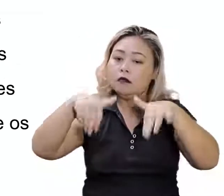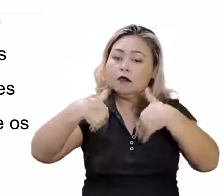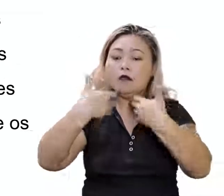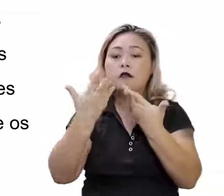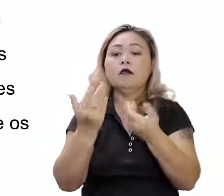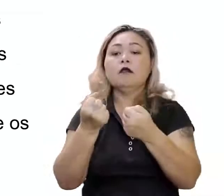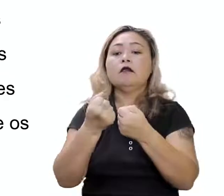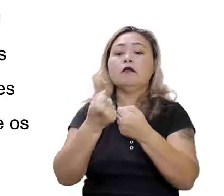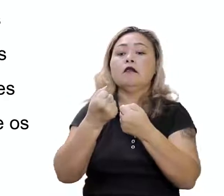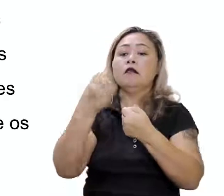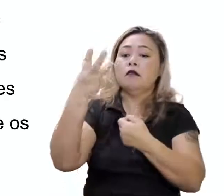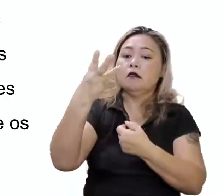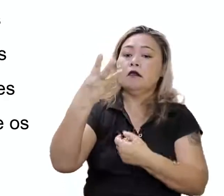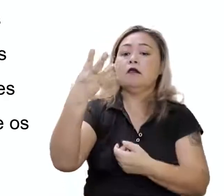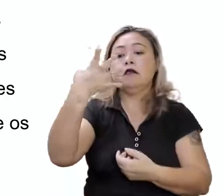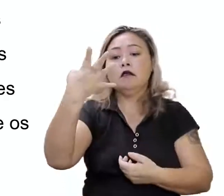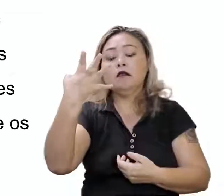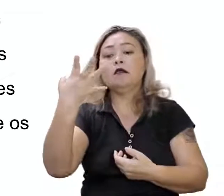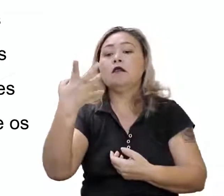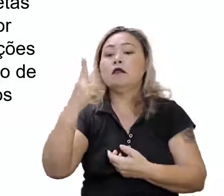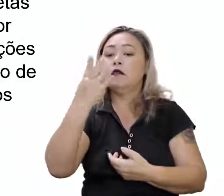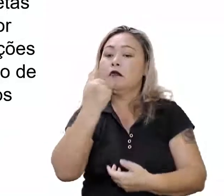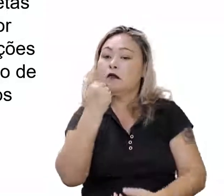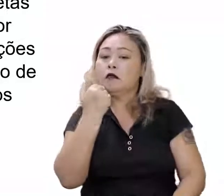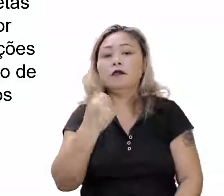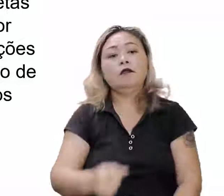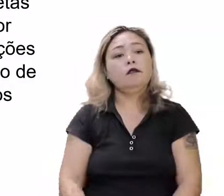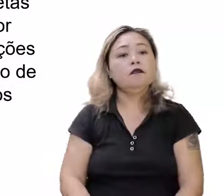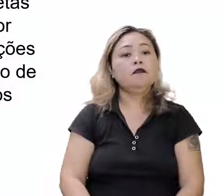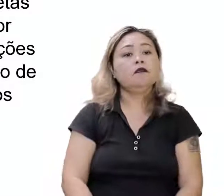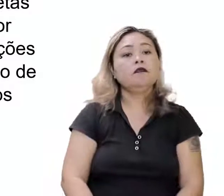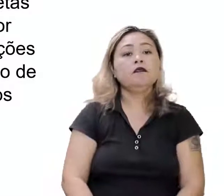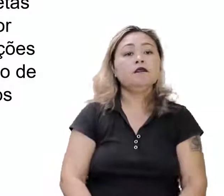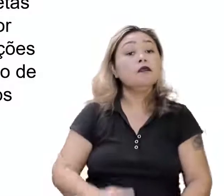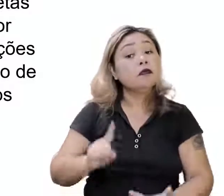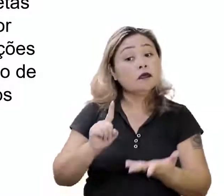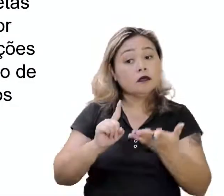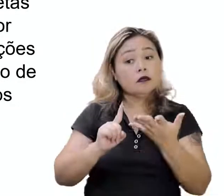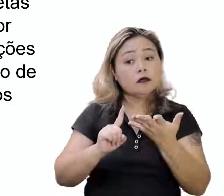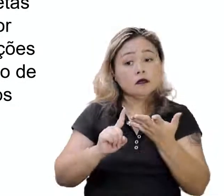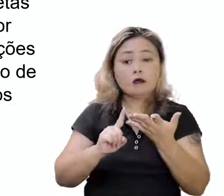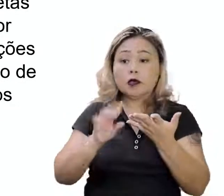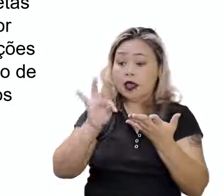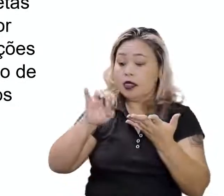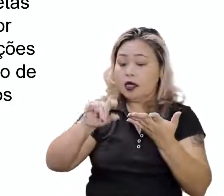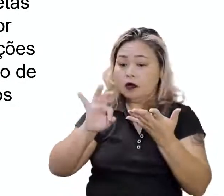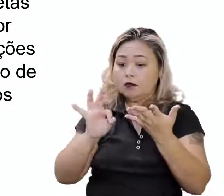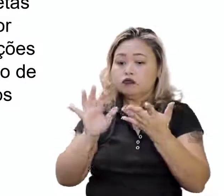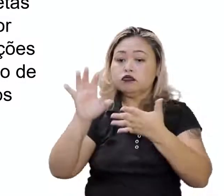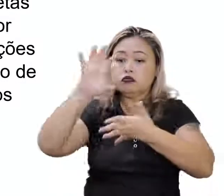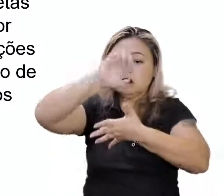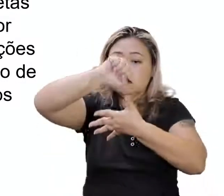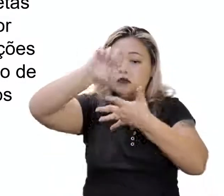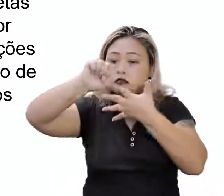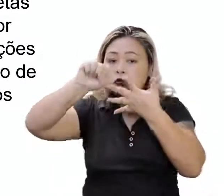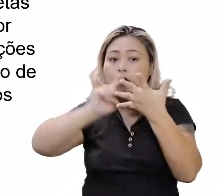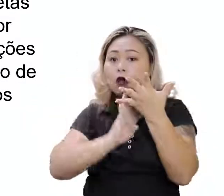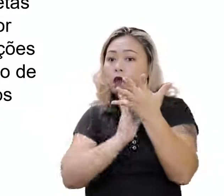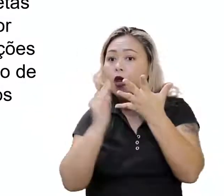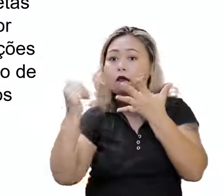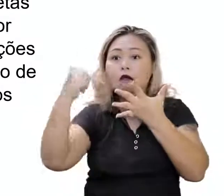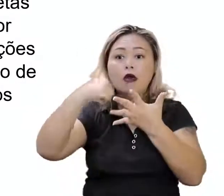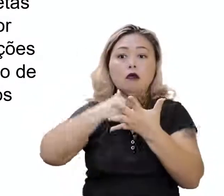formar os consumidores terciário, quaternário e enfim. Em uma teia alimentar, o fluxo dessas setas